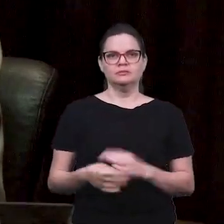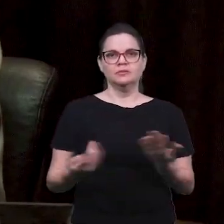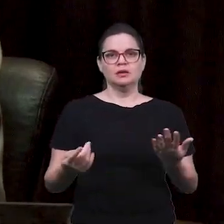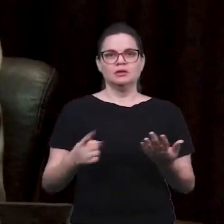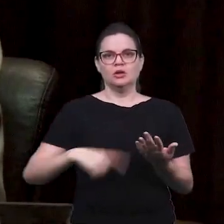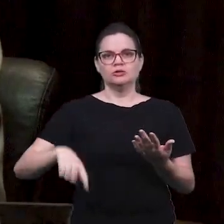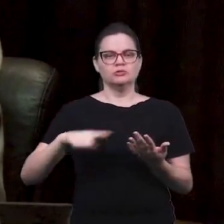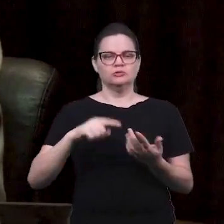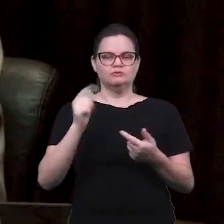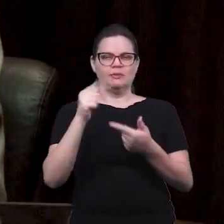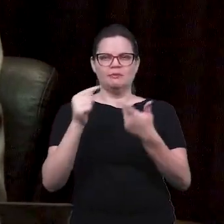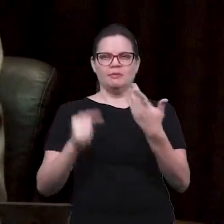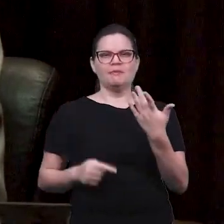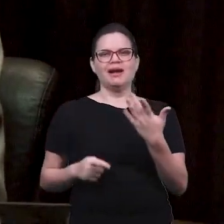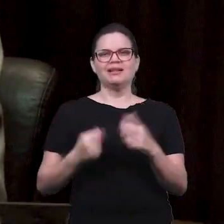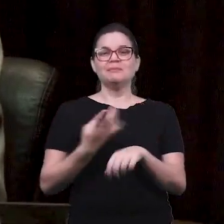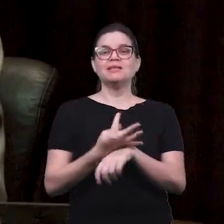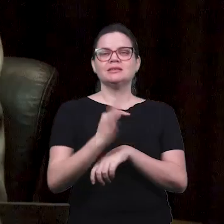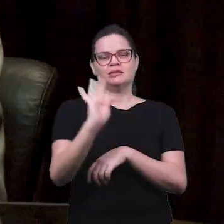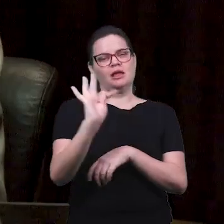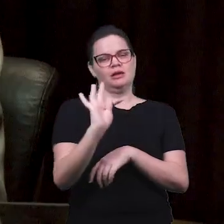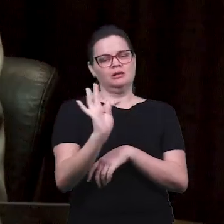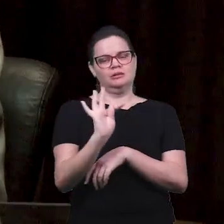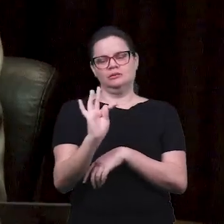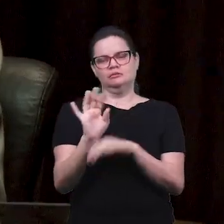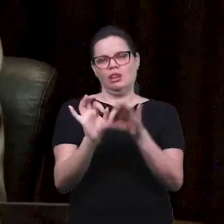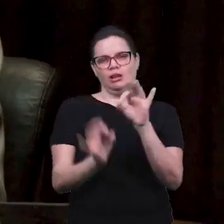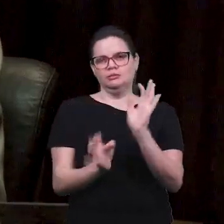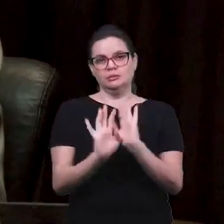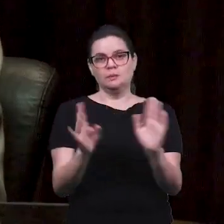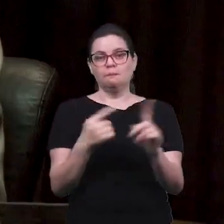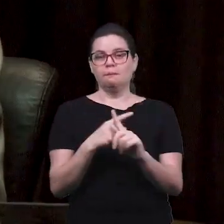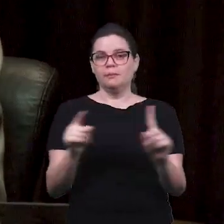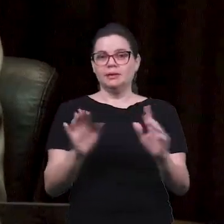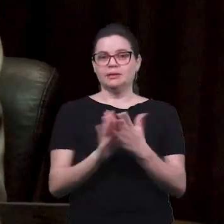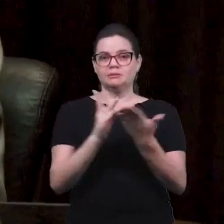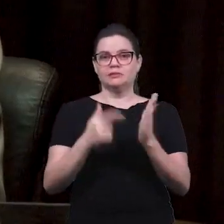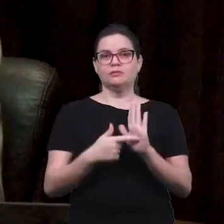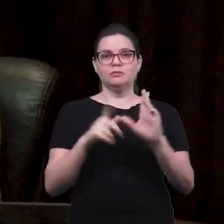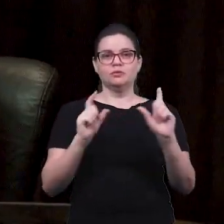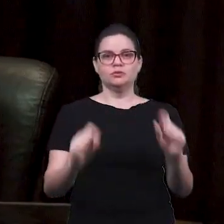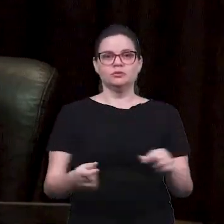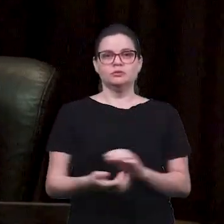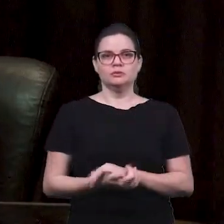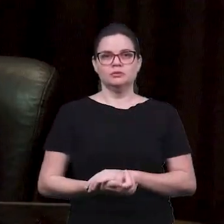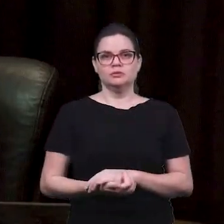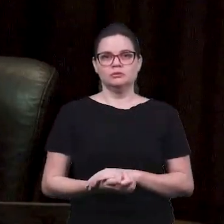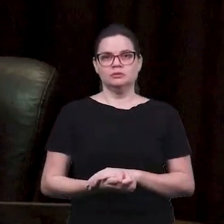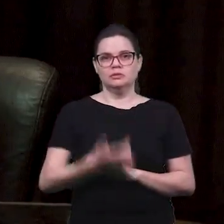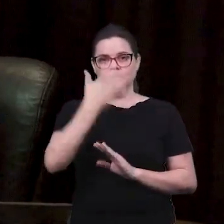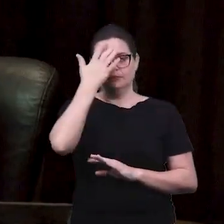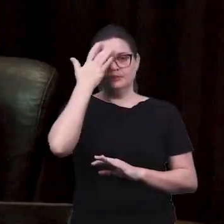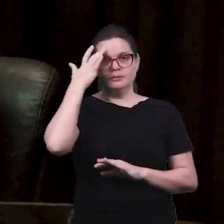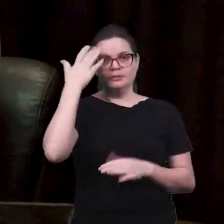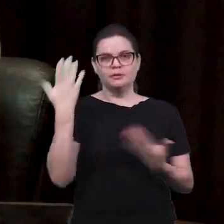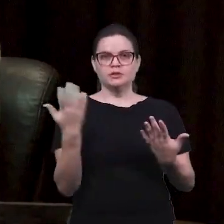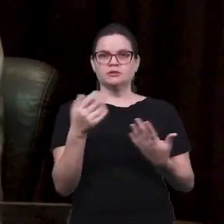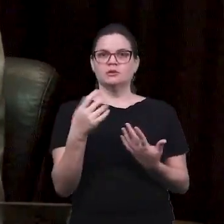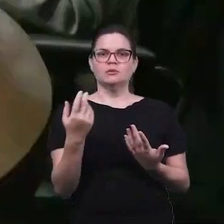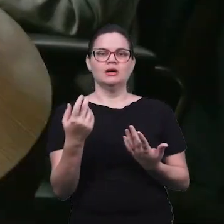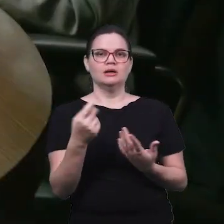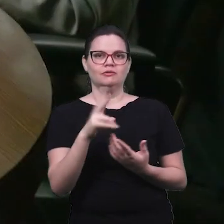mais técnica, né? Mas a palavra fala que a pessoa não vai poder fazer uma construção sem